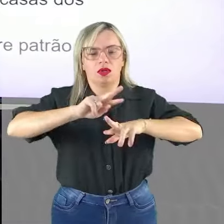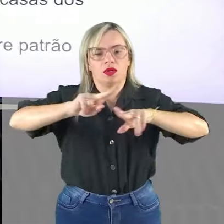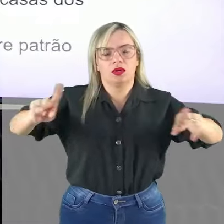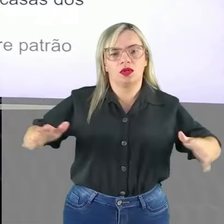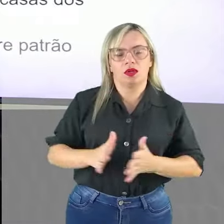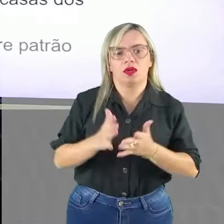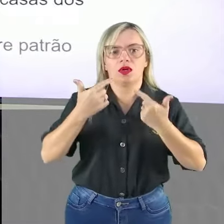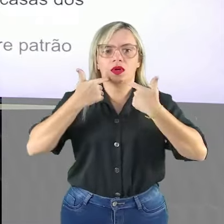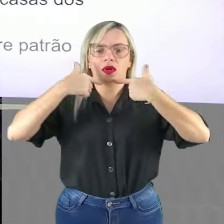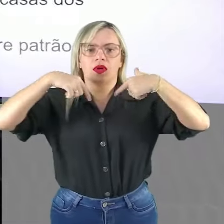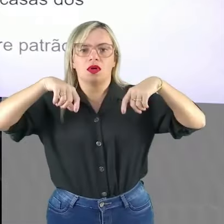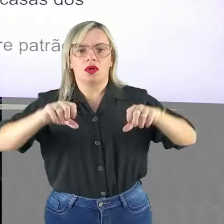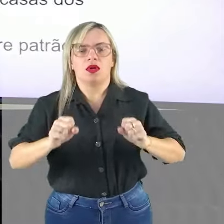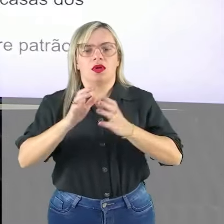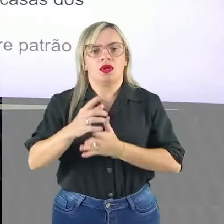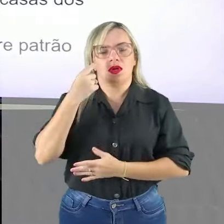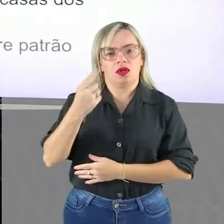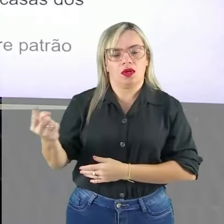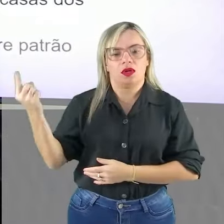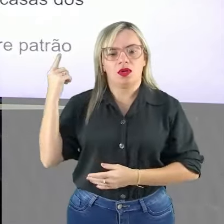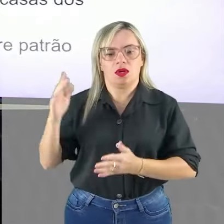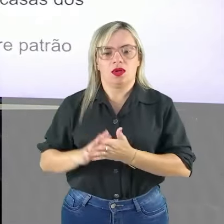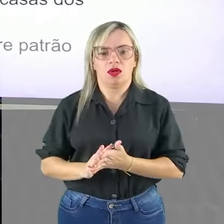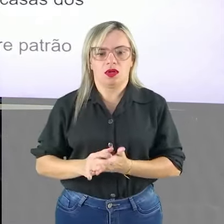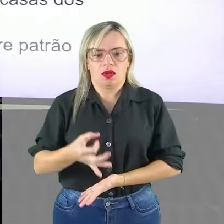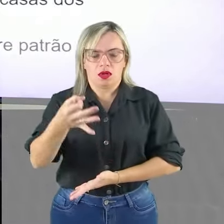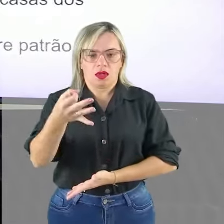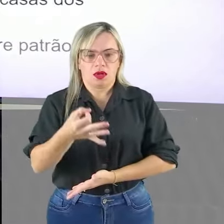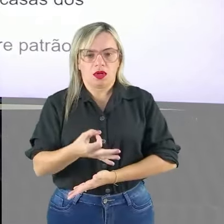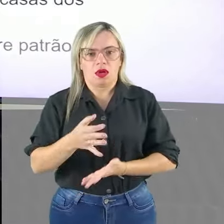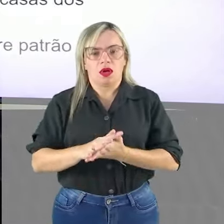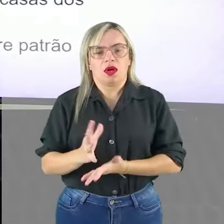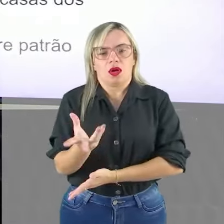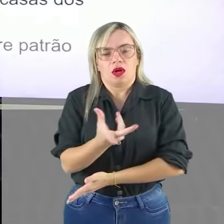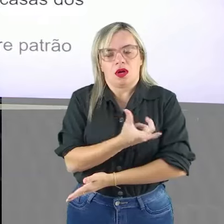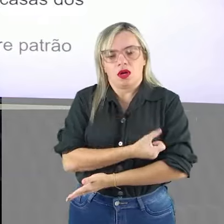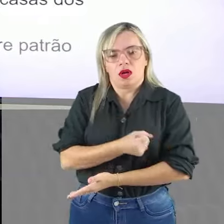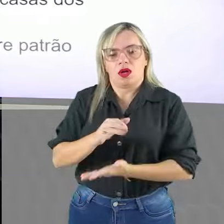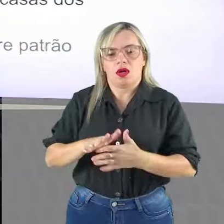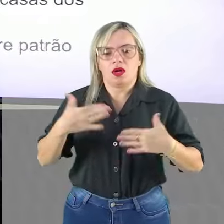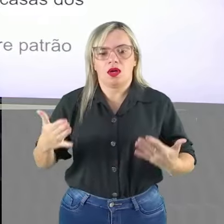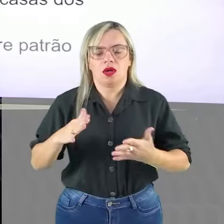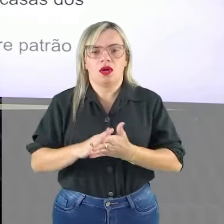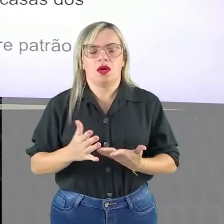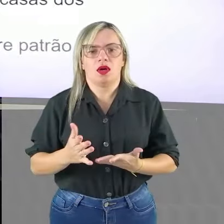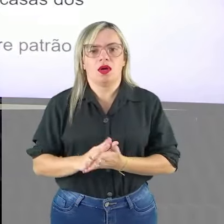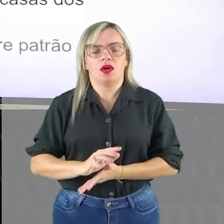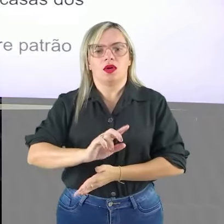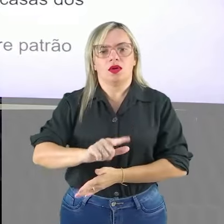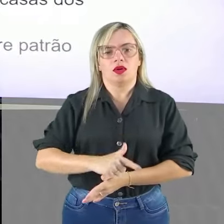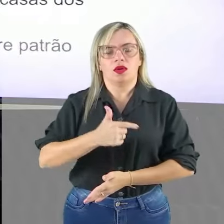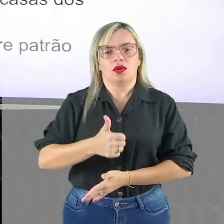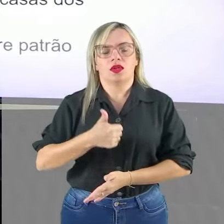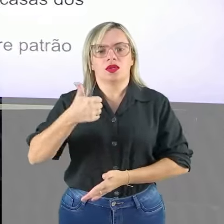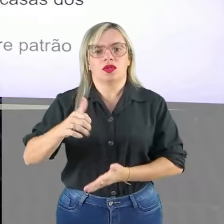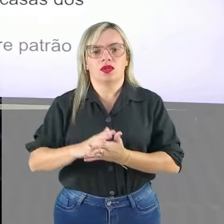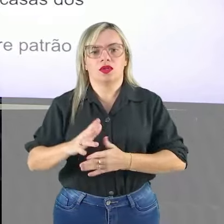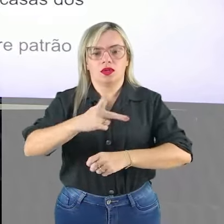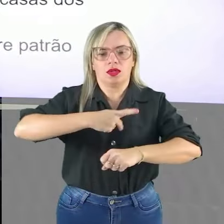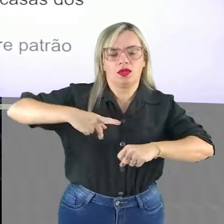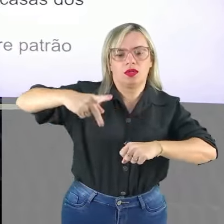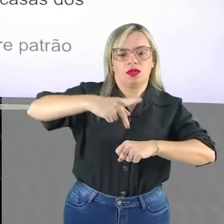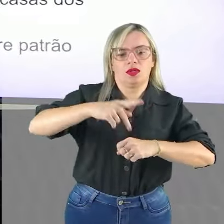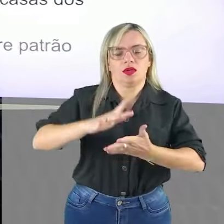isso é habilidade número oito tá eh o espanhol ele é falado em 21 países oficiais tá oficial então língua oficial de